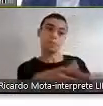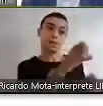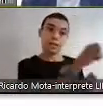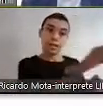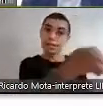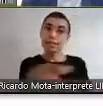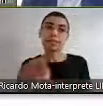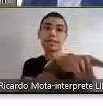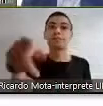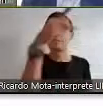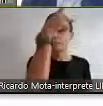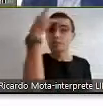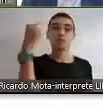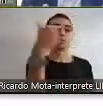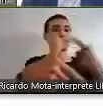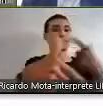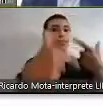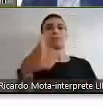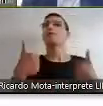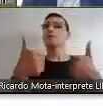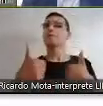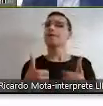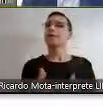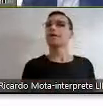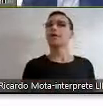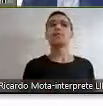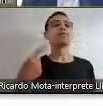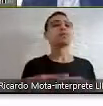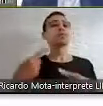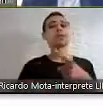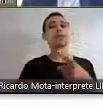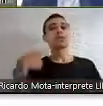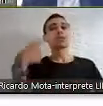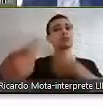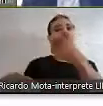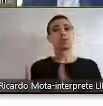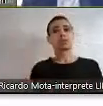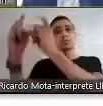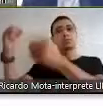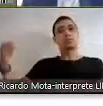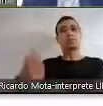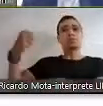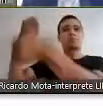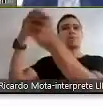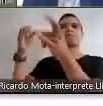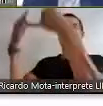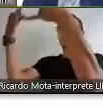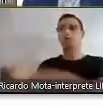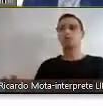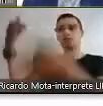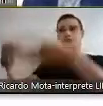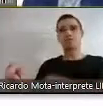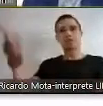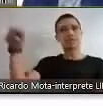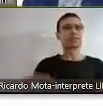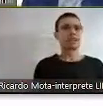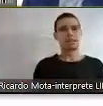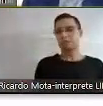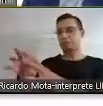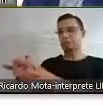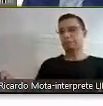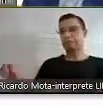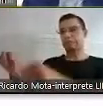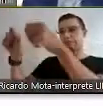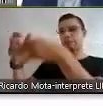mercado, da importância de tomar os seus cuidados nos projetos, na execução, no material de baixa qualidade.